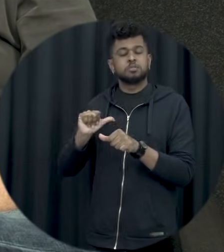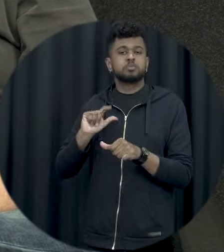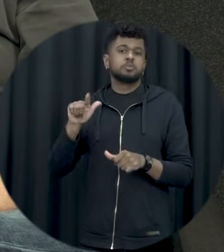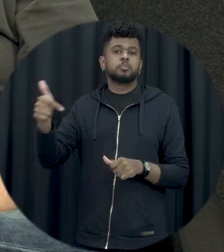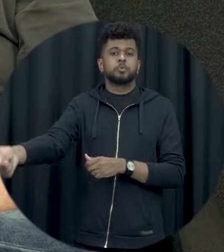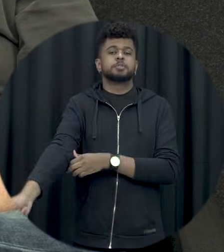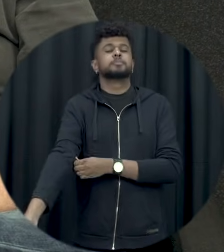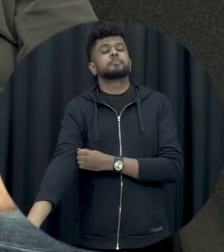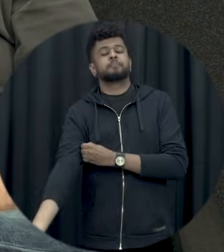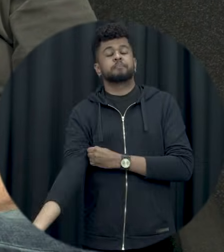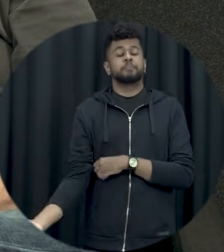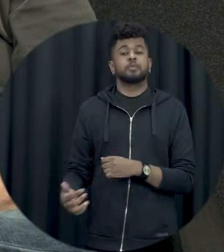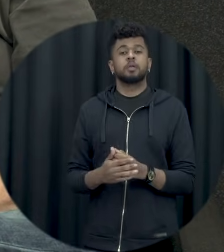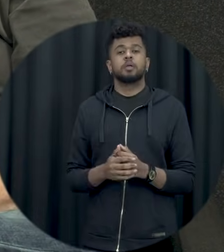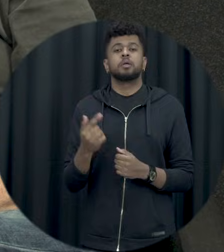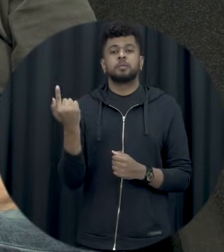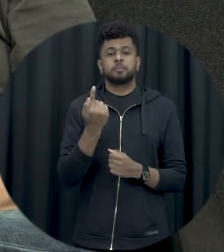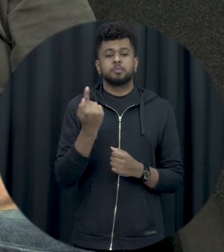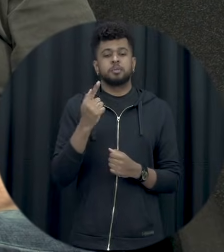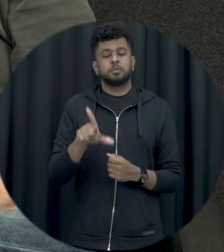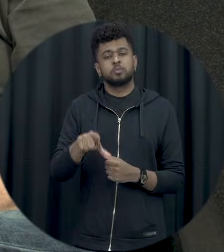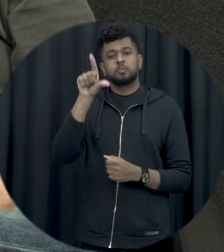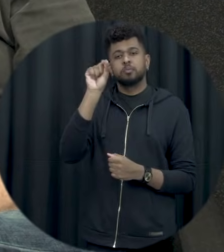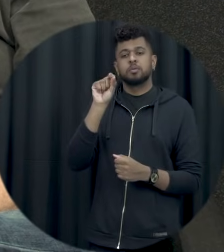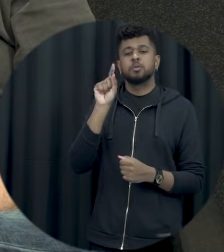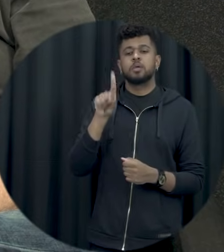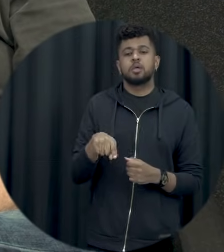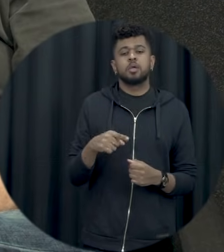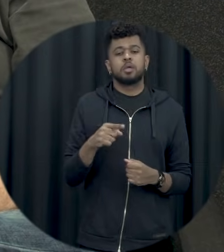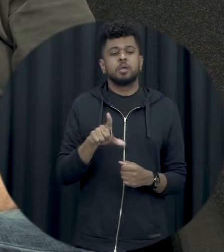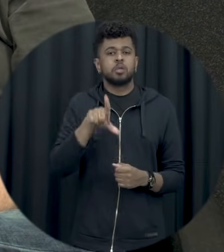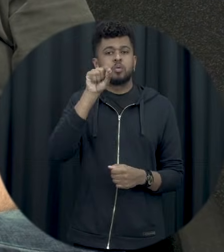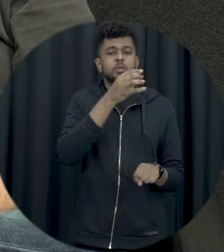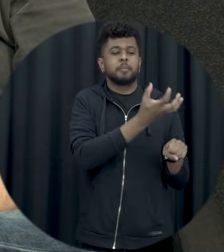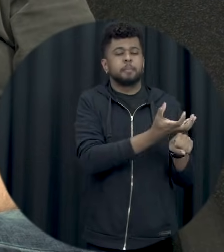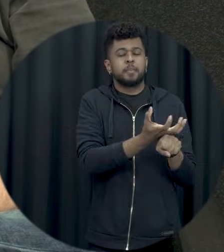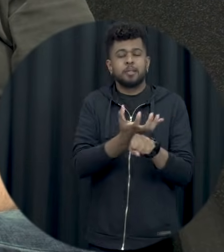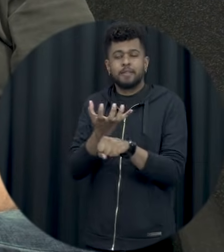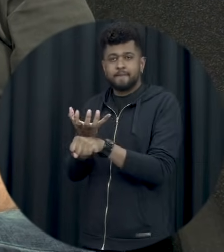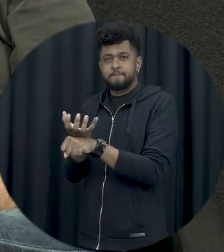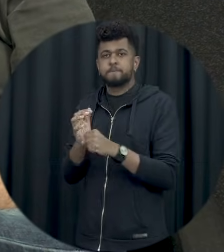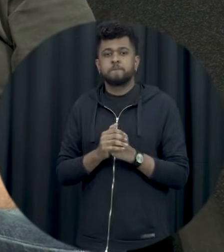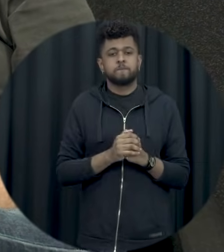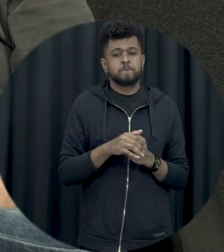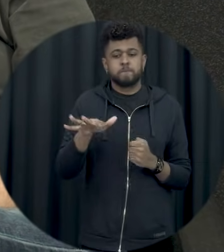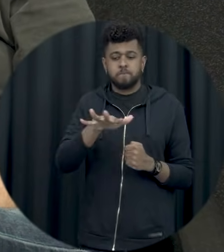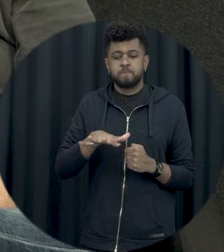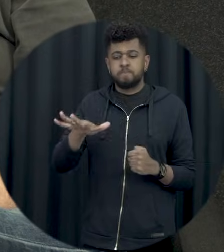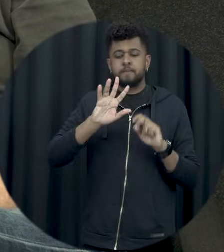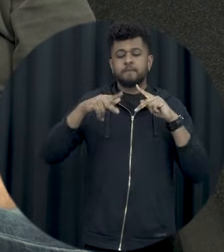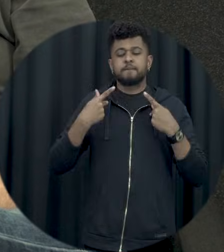né? Primeiro, a opção, a escolha pelas matérias, pelas áreas humanas,